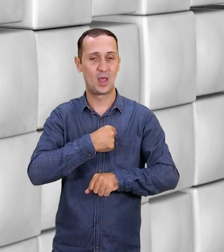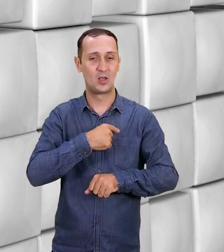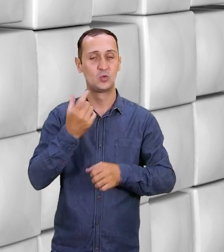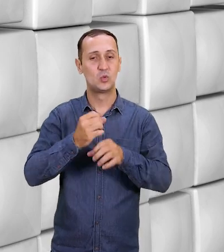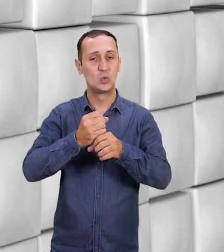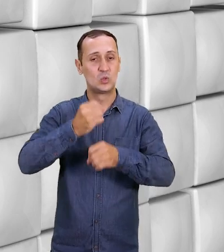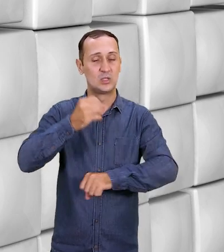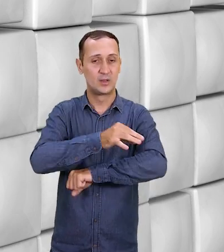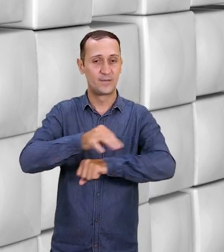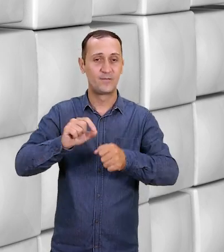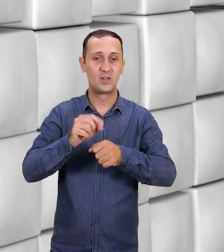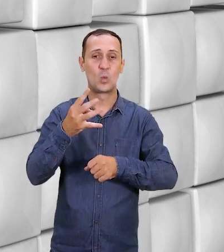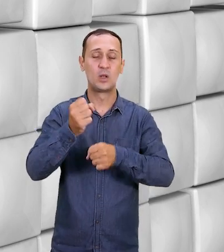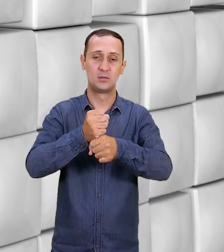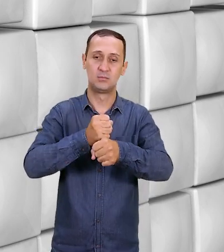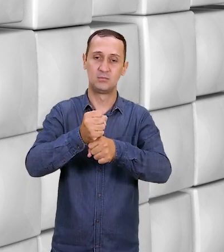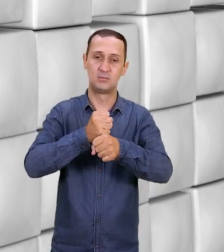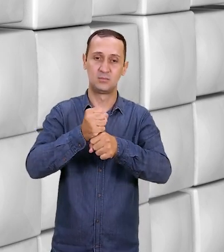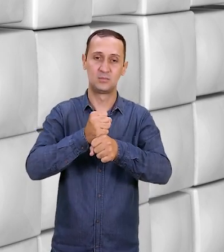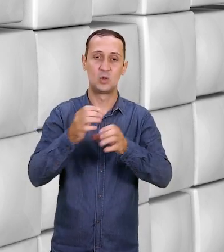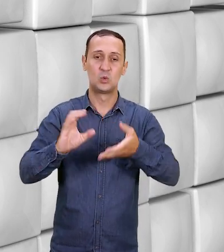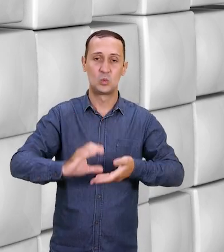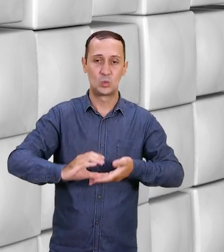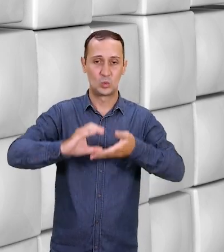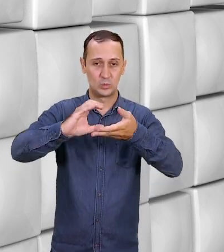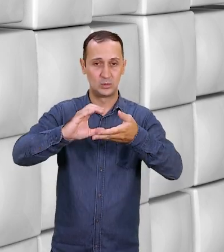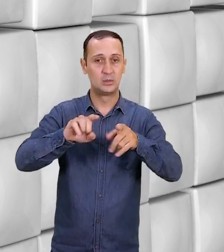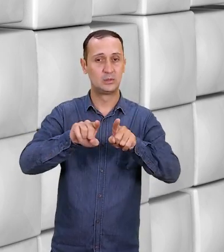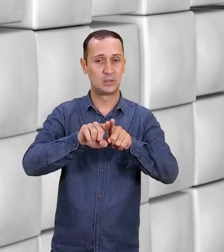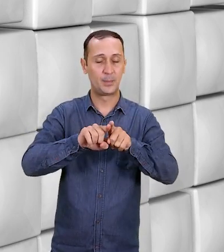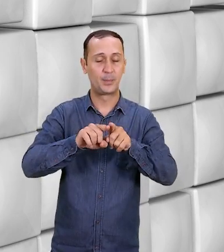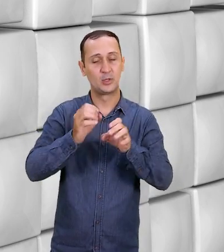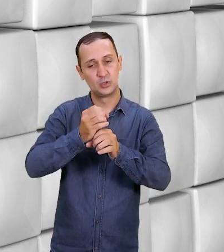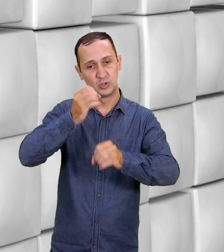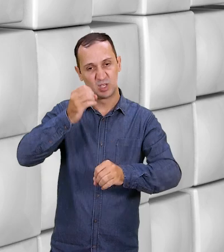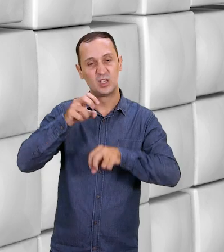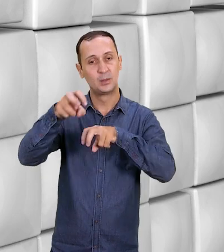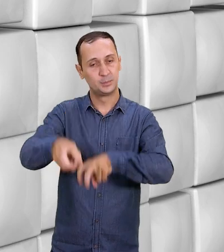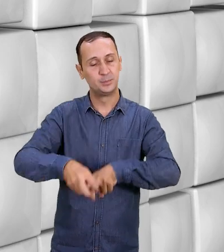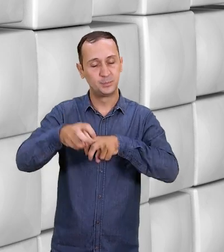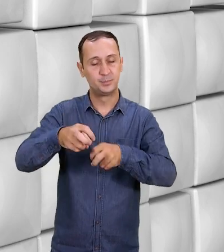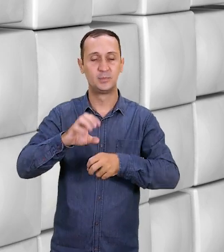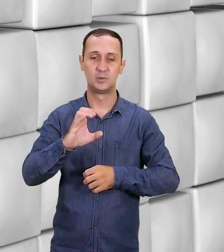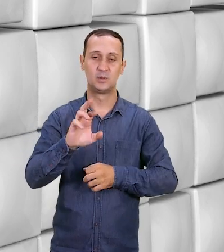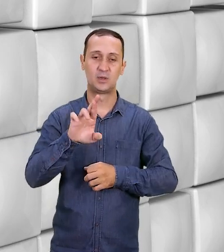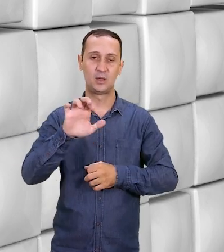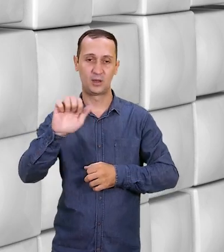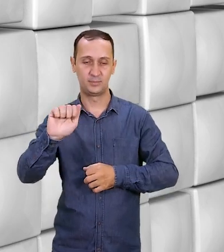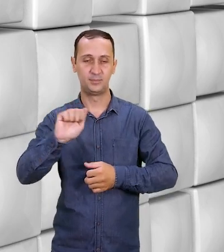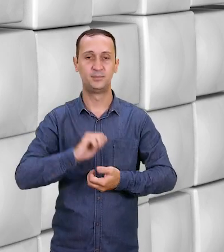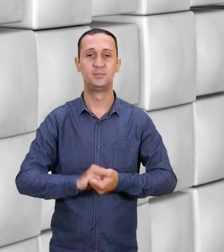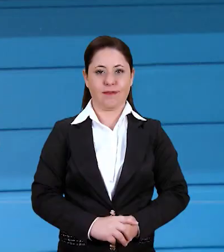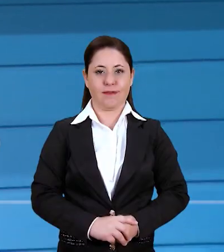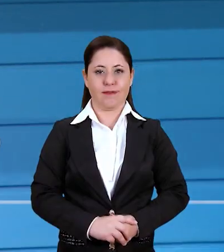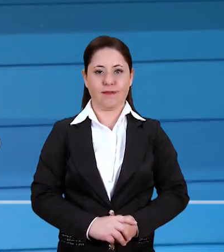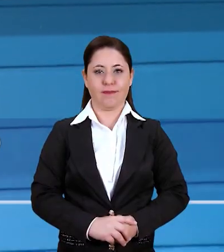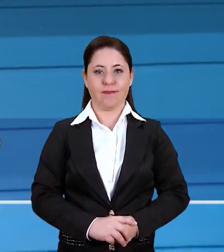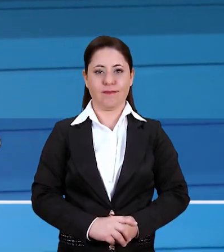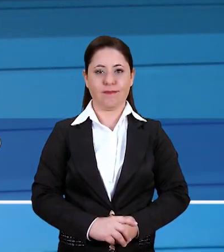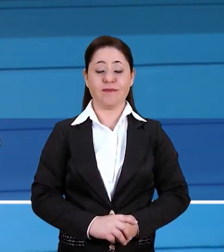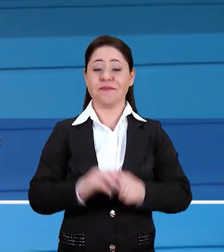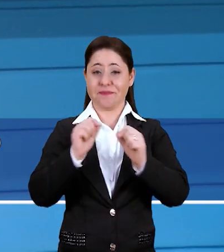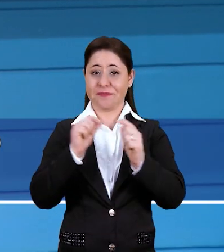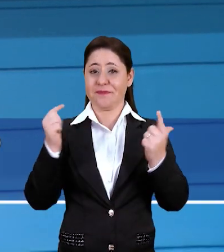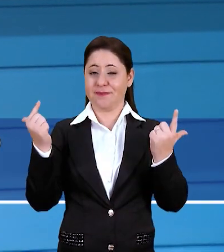celebram os 40 anos do Conselho Regional de Engenharia e Agronomia, o CREA.